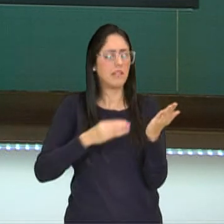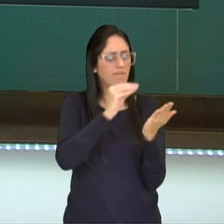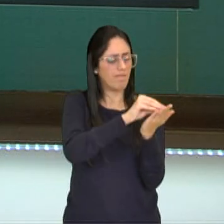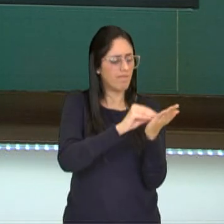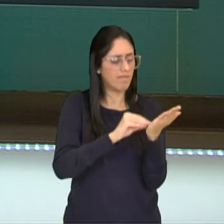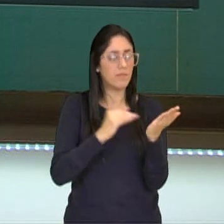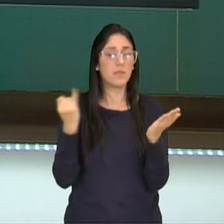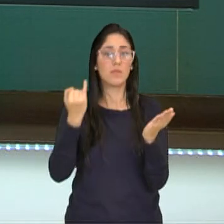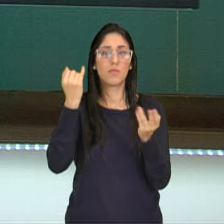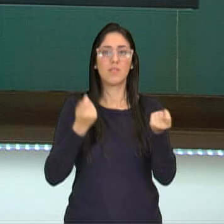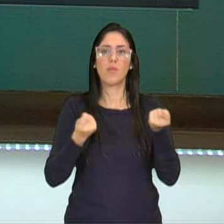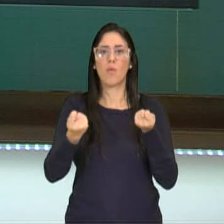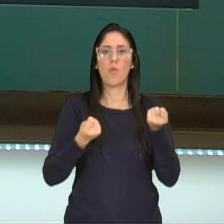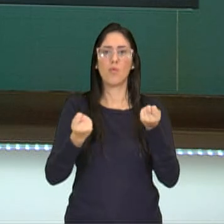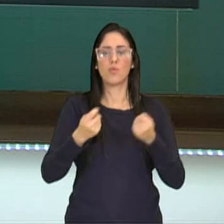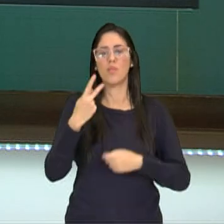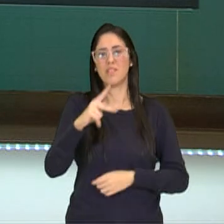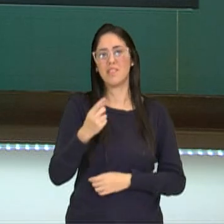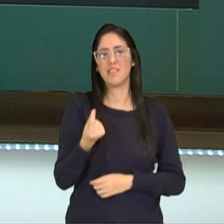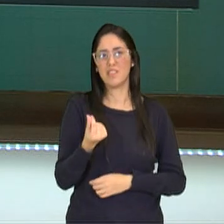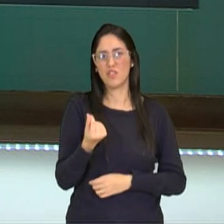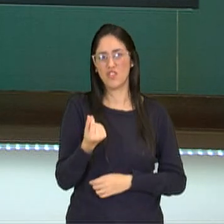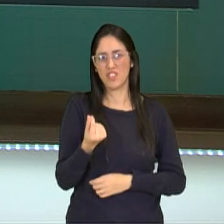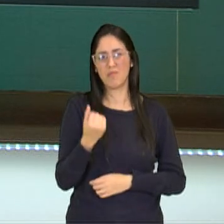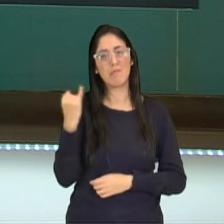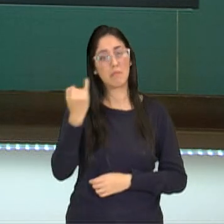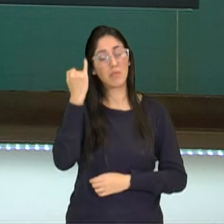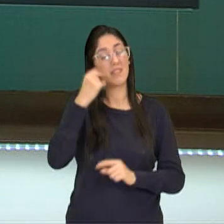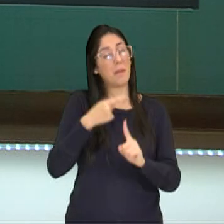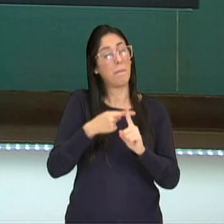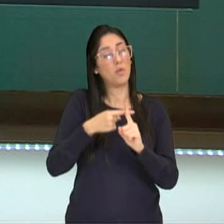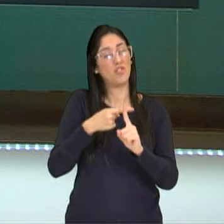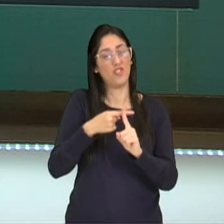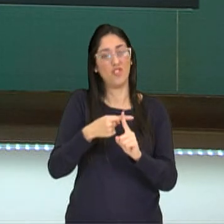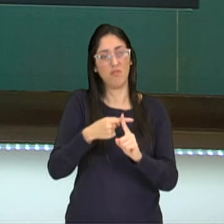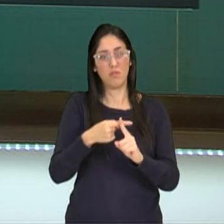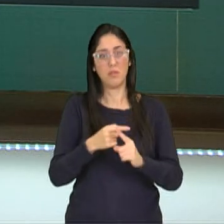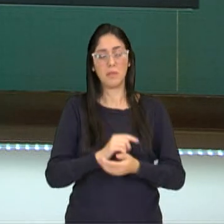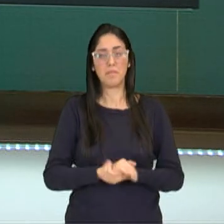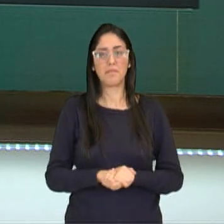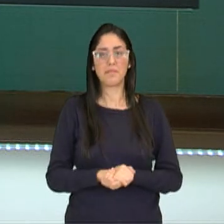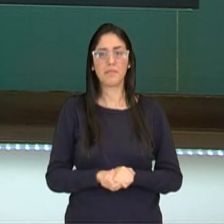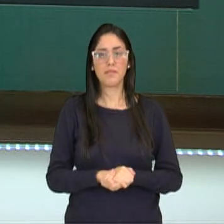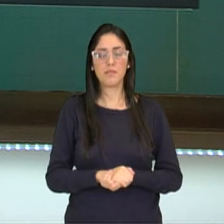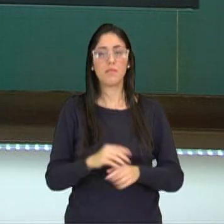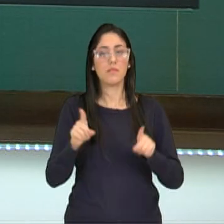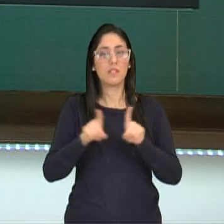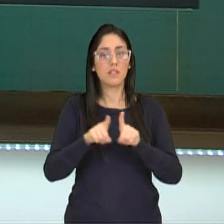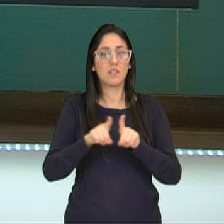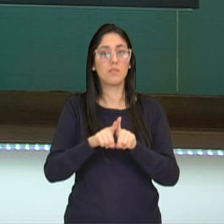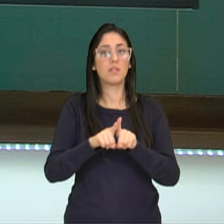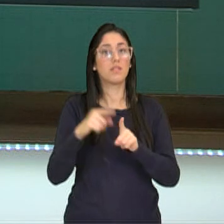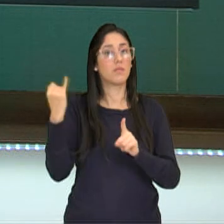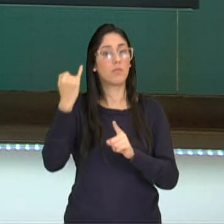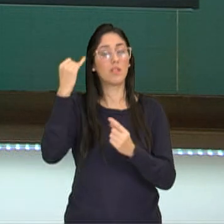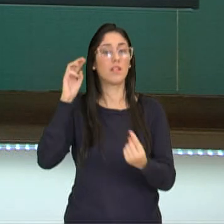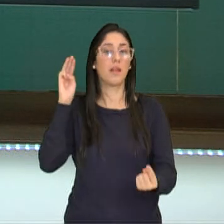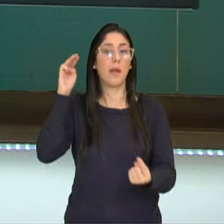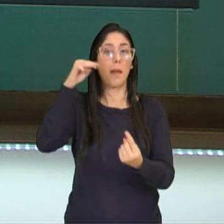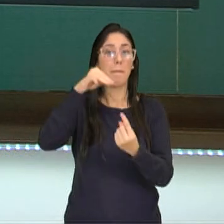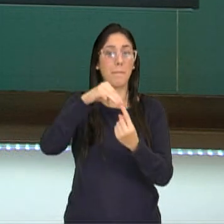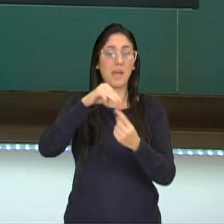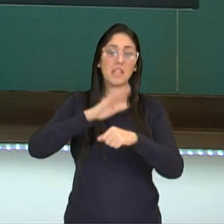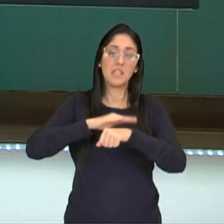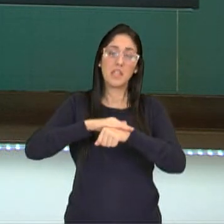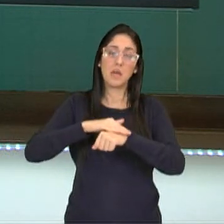do saldo, que se de preferência sempre seja positivo, né? E estabelecer as metas de médio,